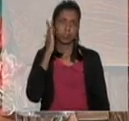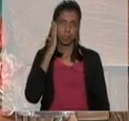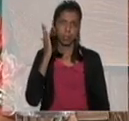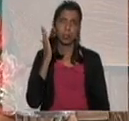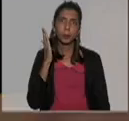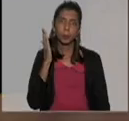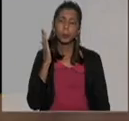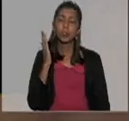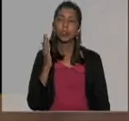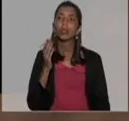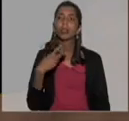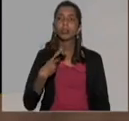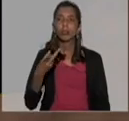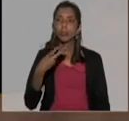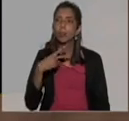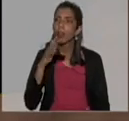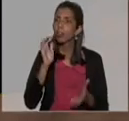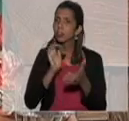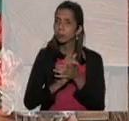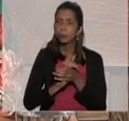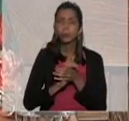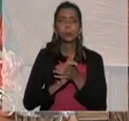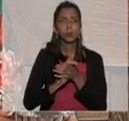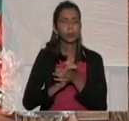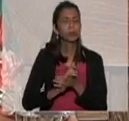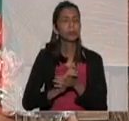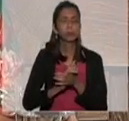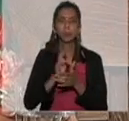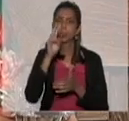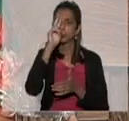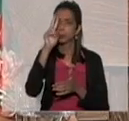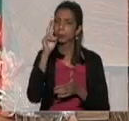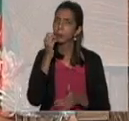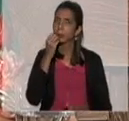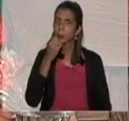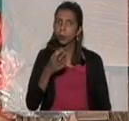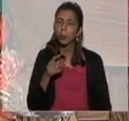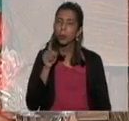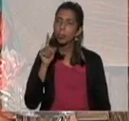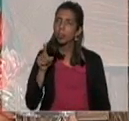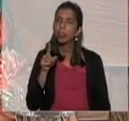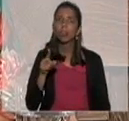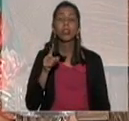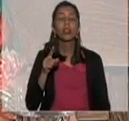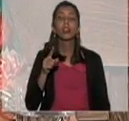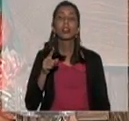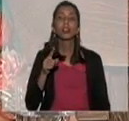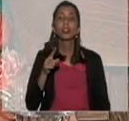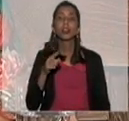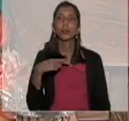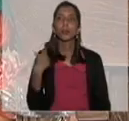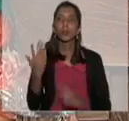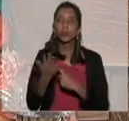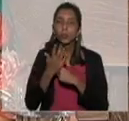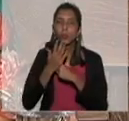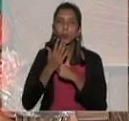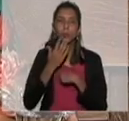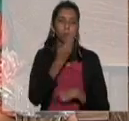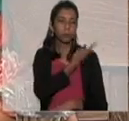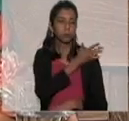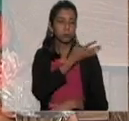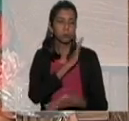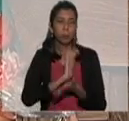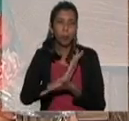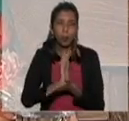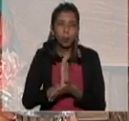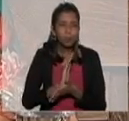como todo mundo sabe a a relação foi incrivelmente Forte foi uma pessoa que me fez perder esse preconceito